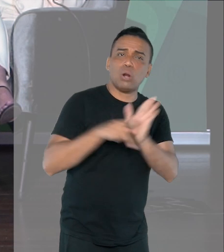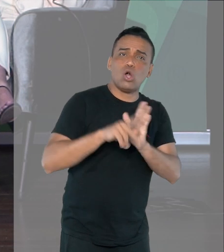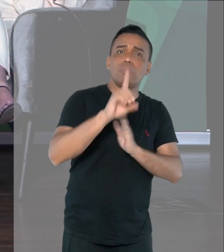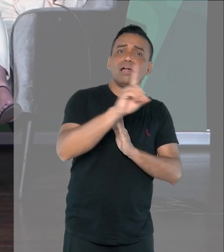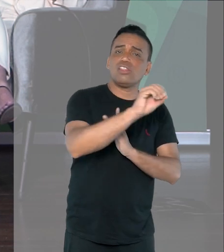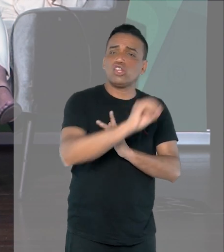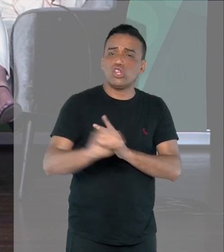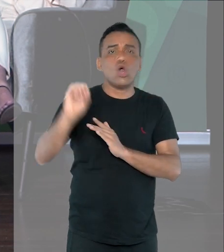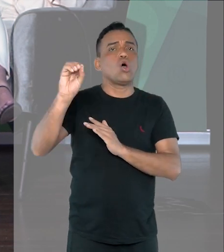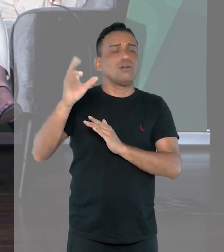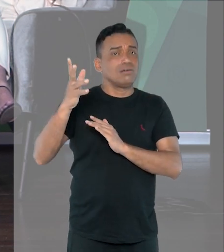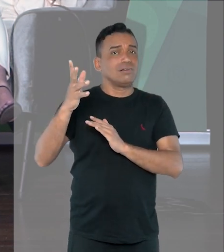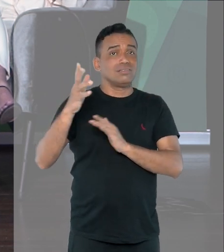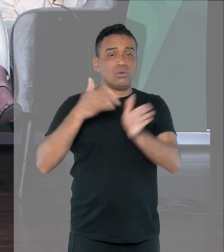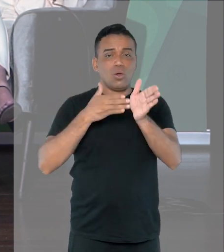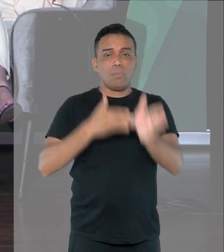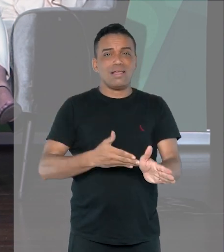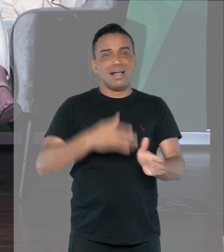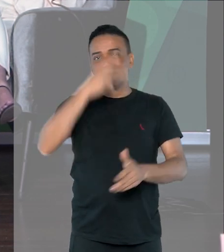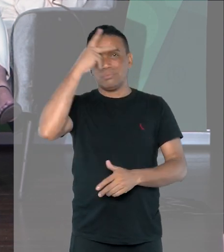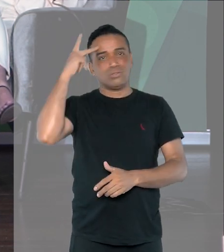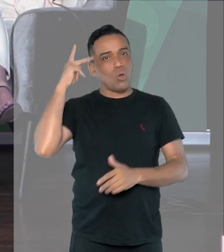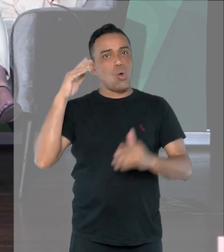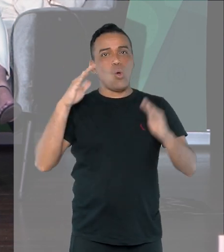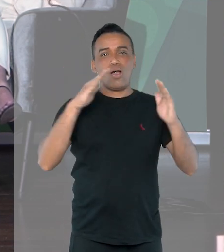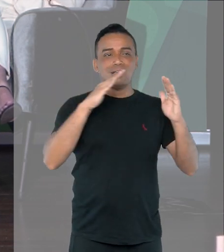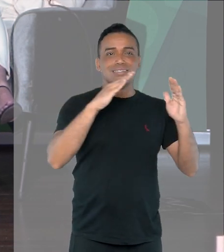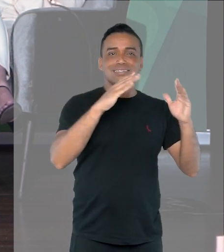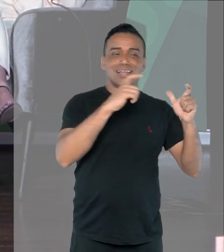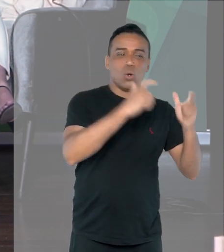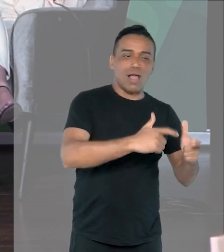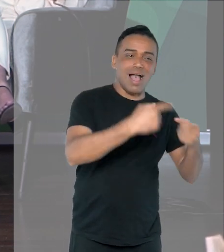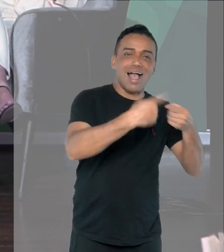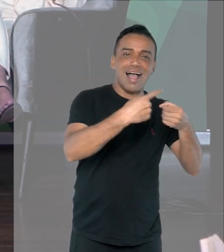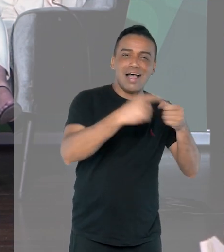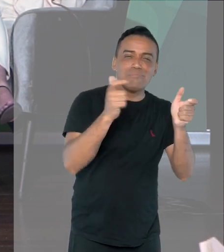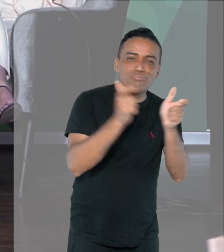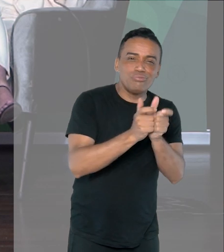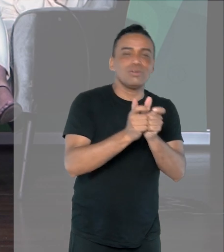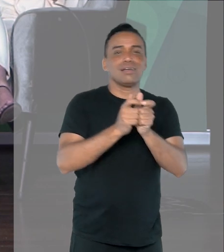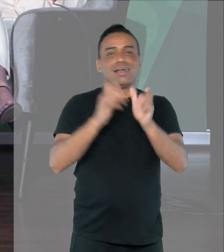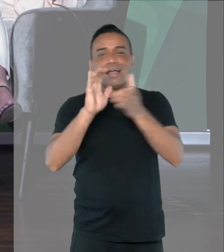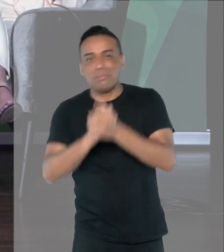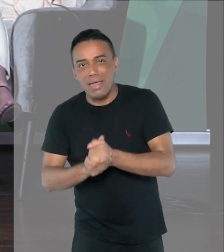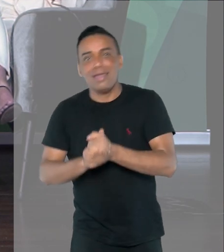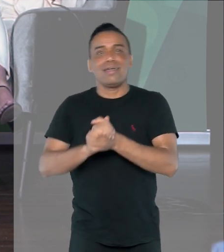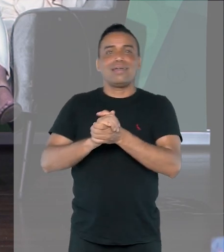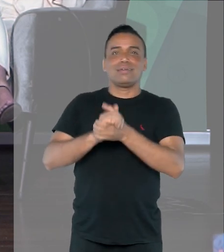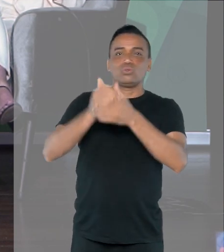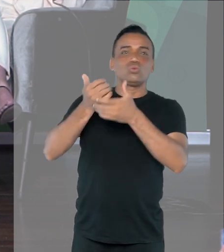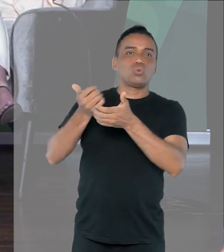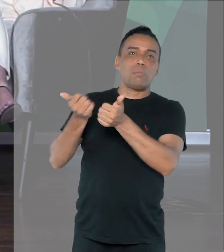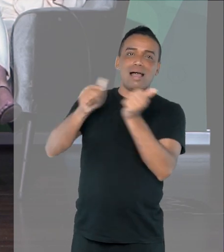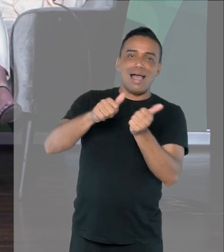ele acompanhava ali o pessoal do vilarejo, nos casamentos, nos batizados, nos enterros, cumprimentado por todo mundo. E